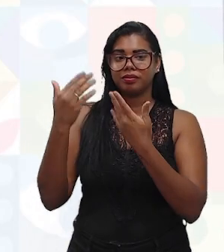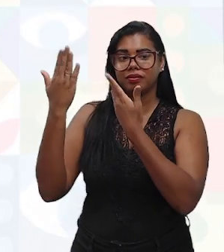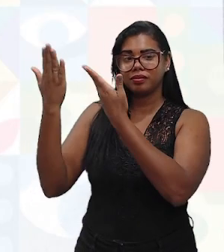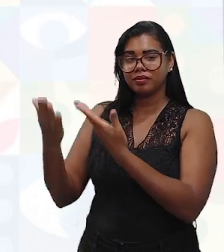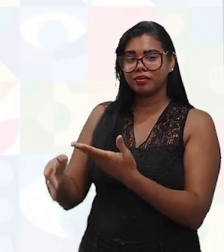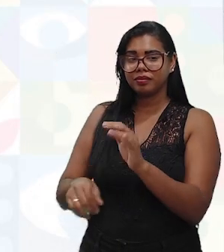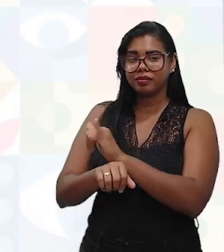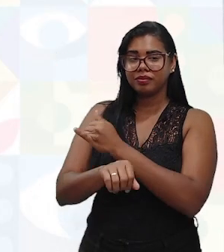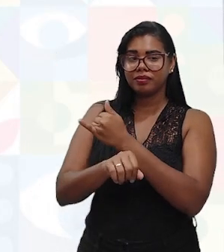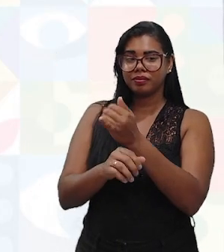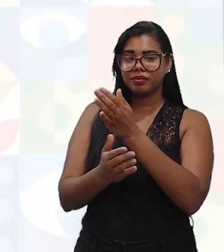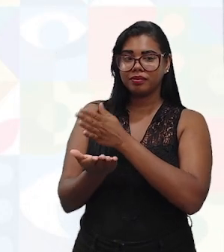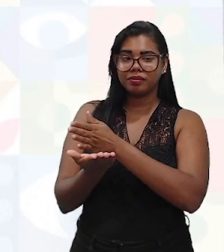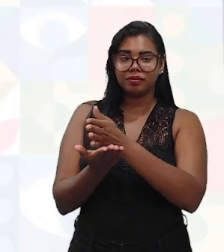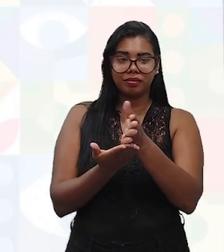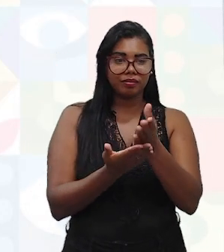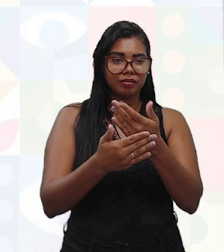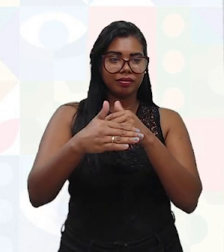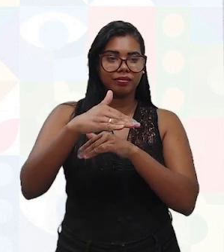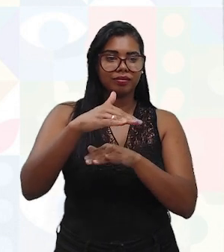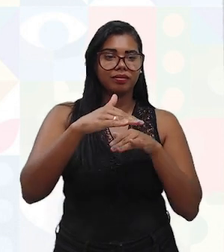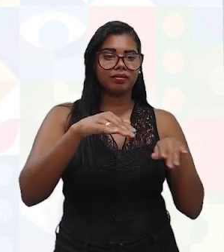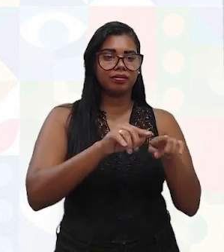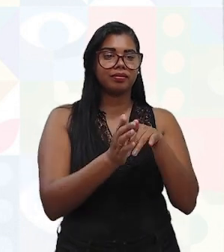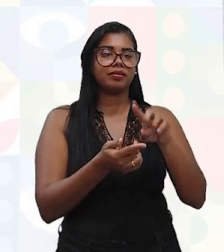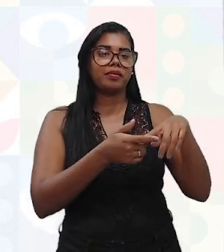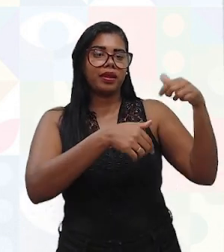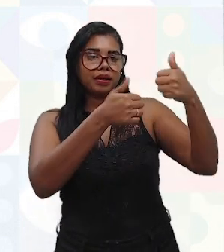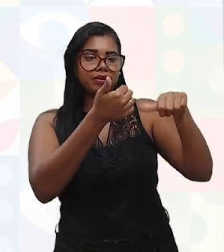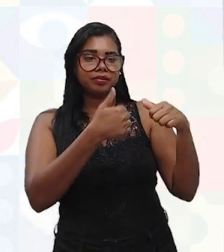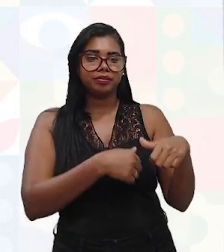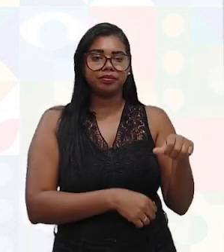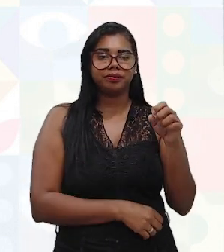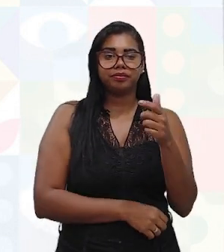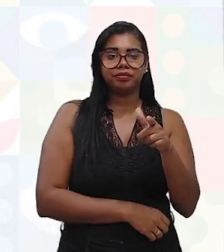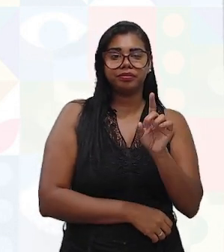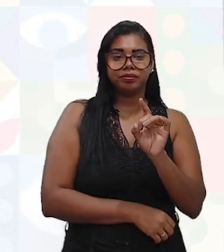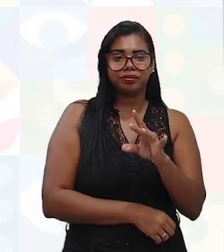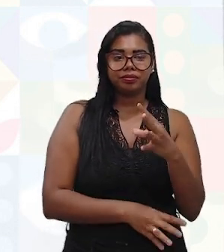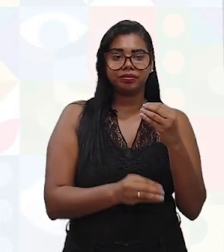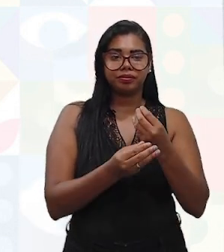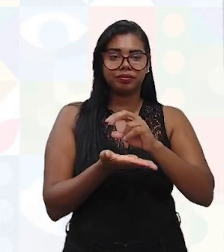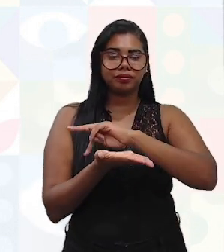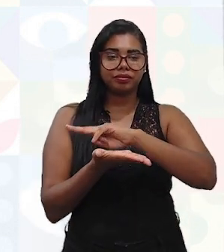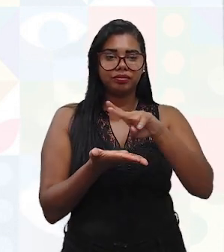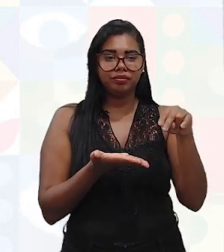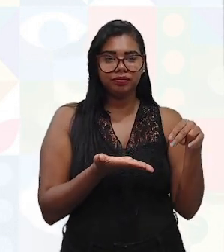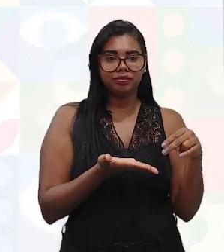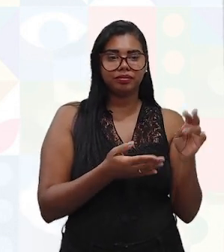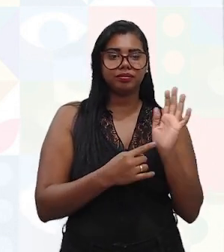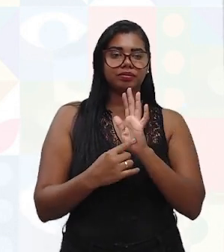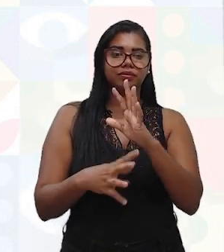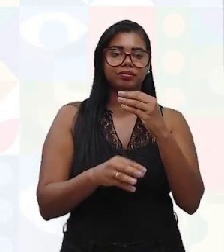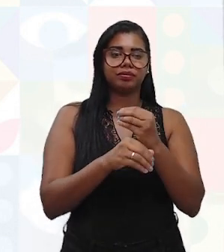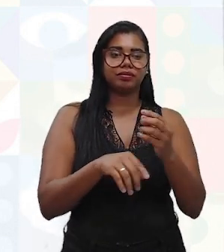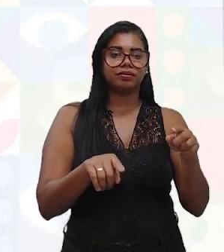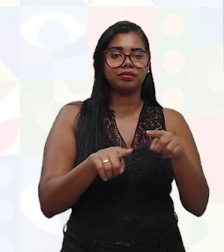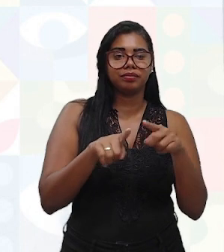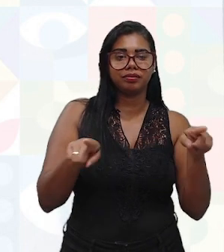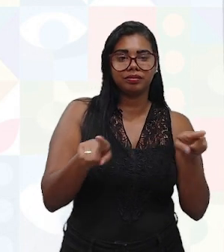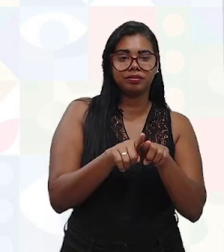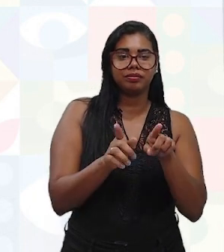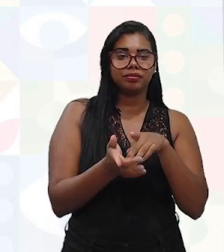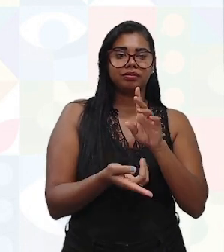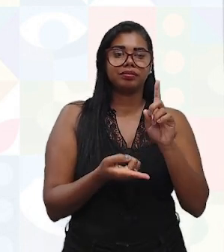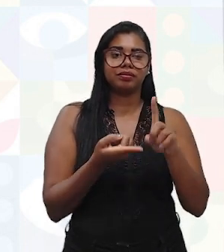estratégias de dimensionamento de estoques, é crucial avaliar não apenas a variação do consumo e demanda, mas também os custos